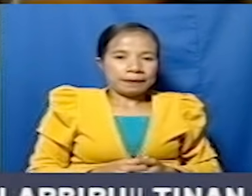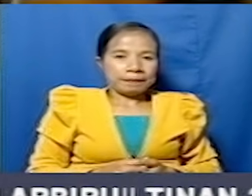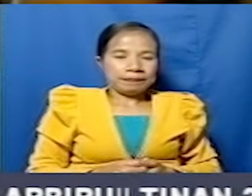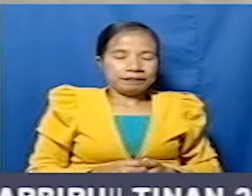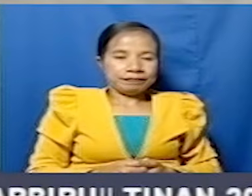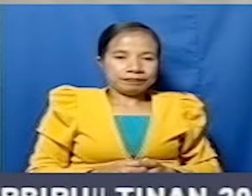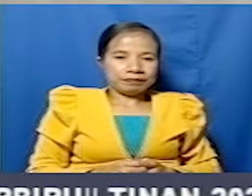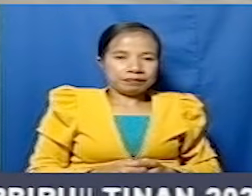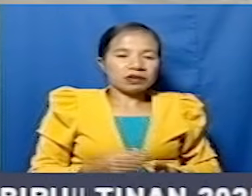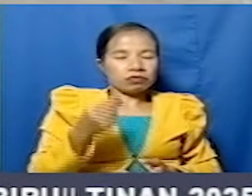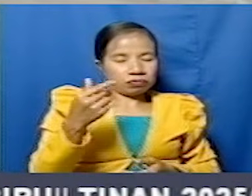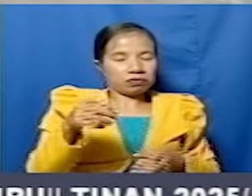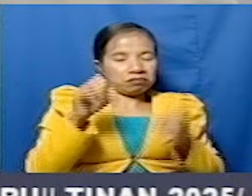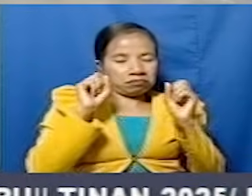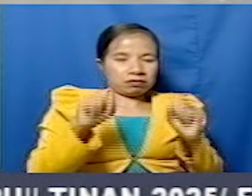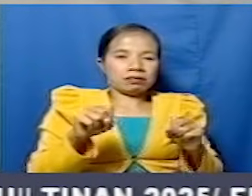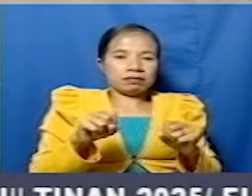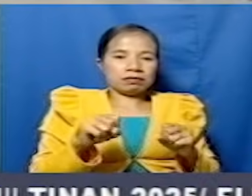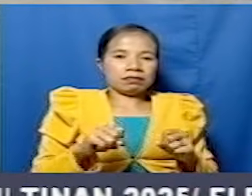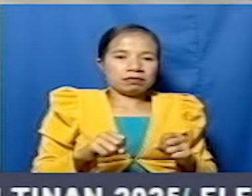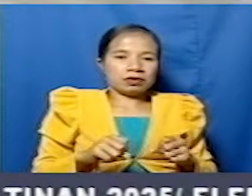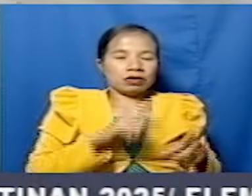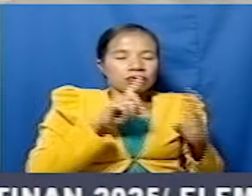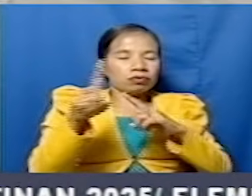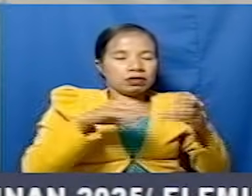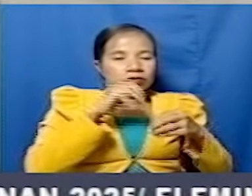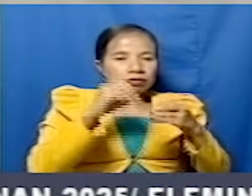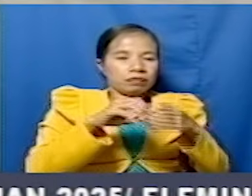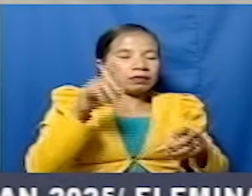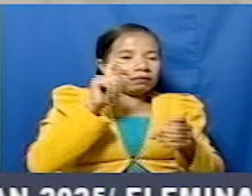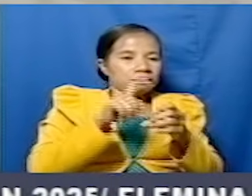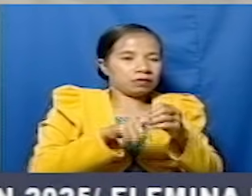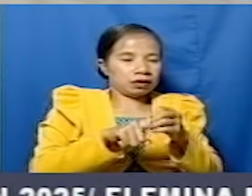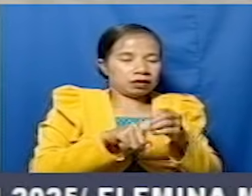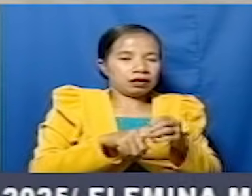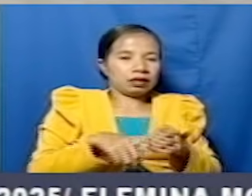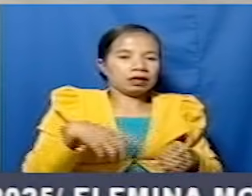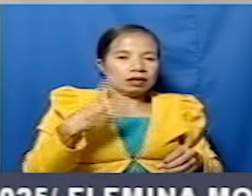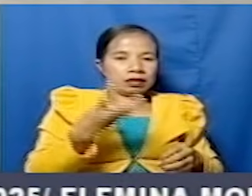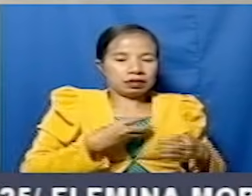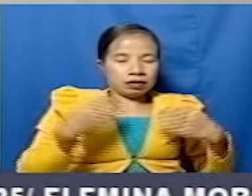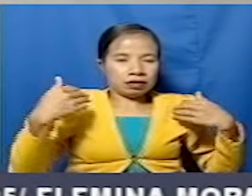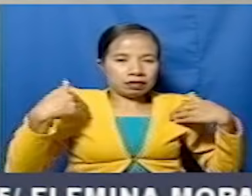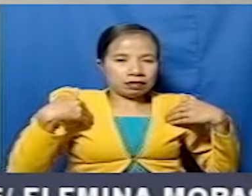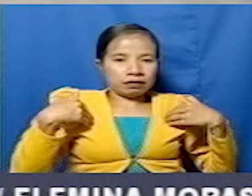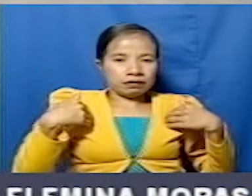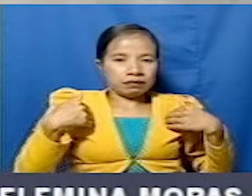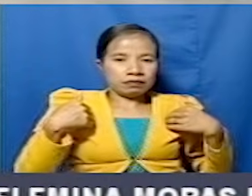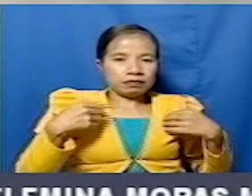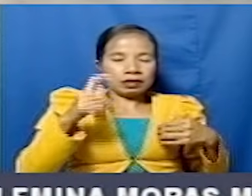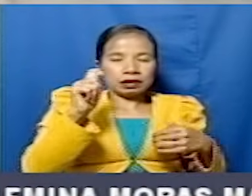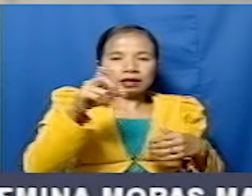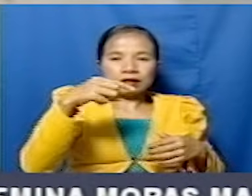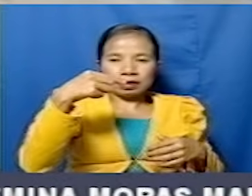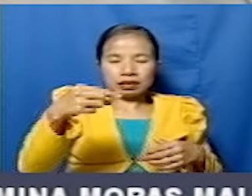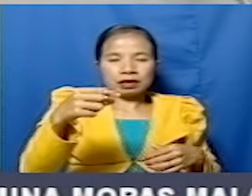aí está na tona para a tubele, kualia kona ba mina ni nian ita iha Timor Gap